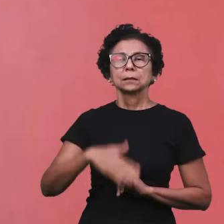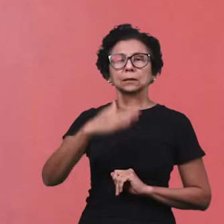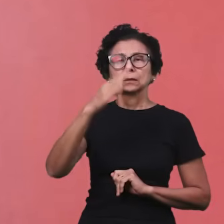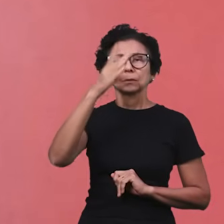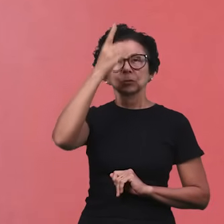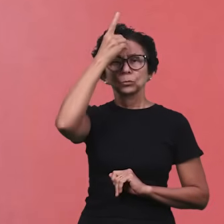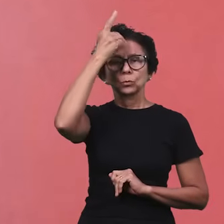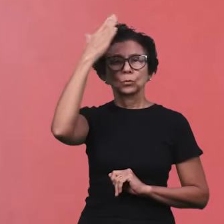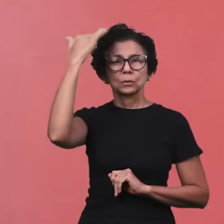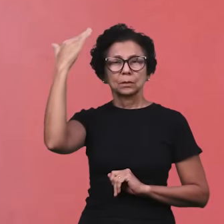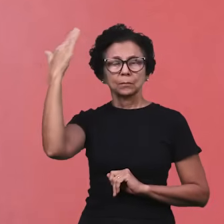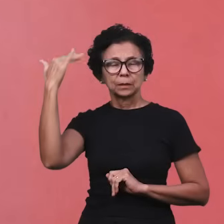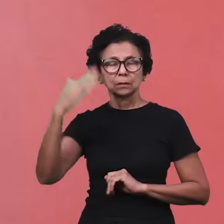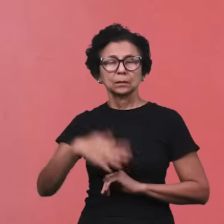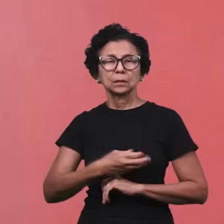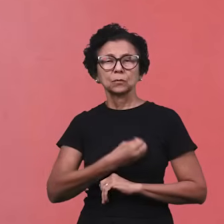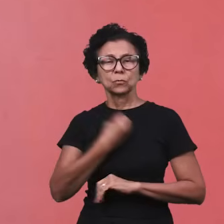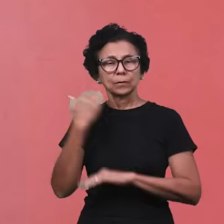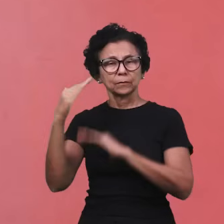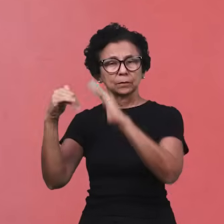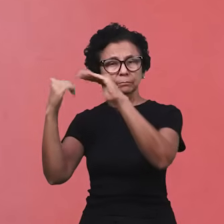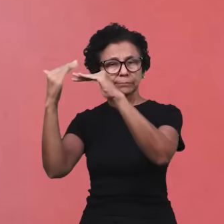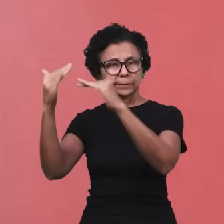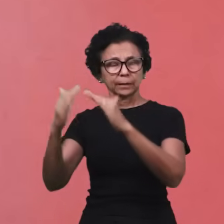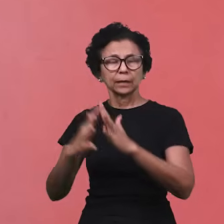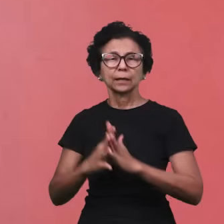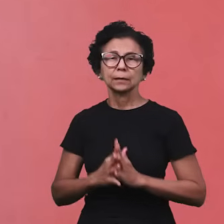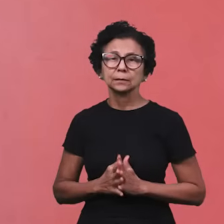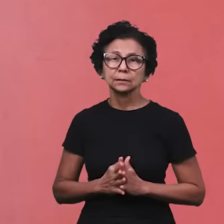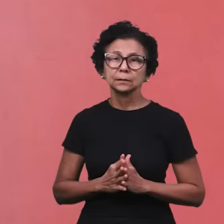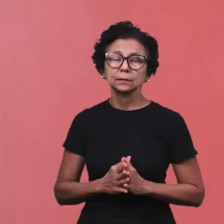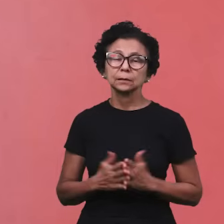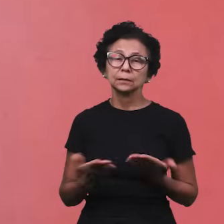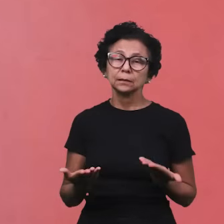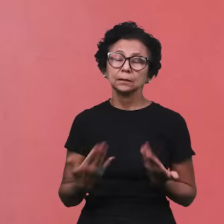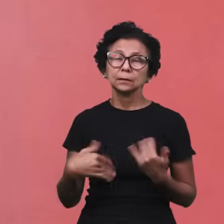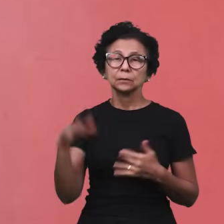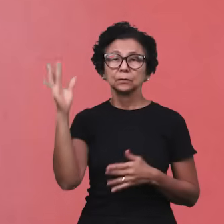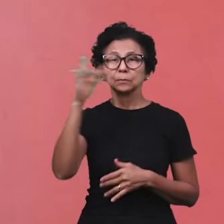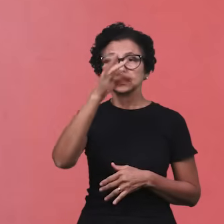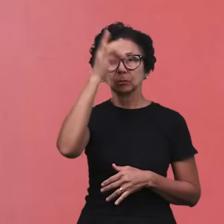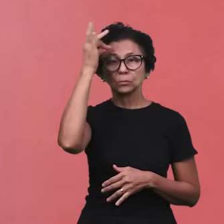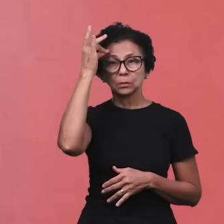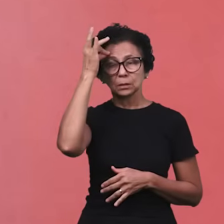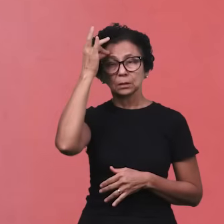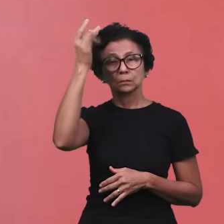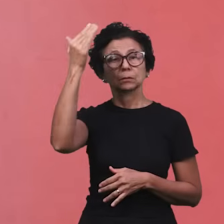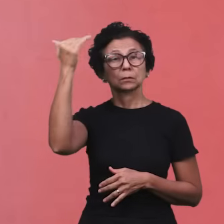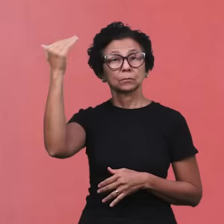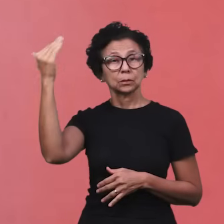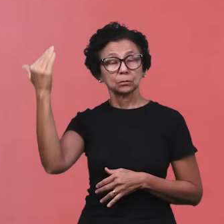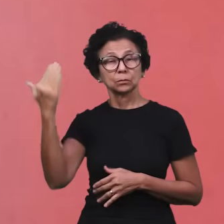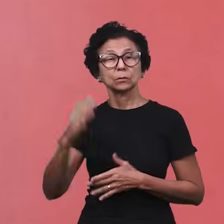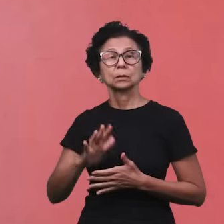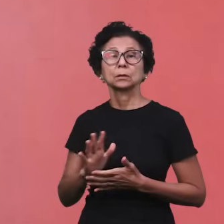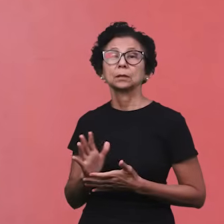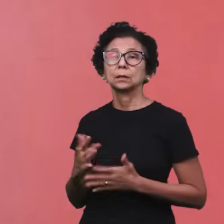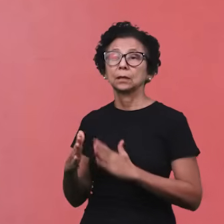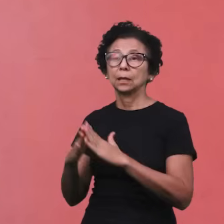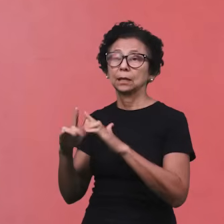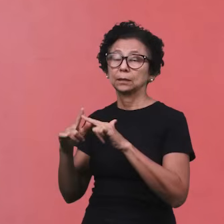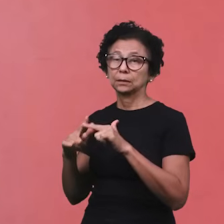havia uma igreja a ser edificada e pela sabedoria do Espírito Santo a igreja é composta daquilo que é a direção do